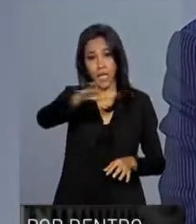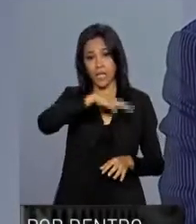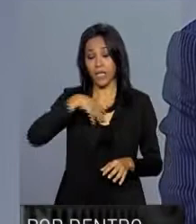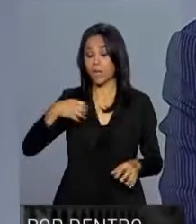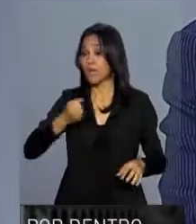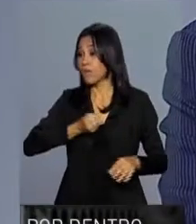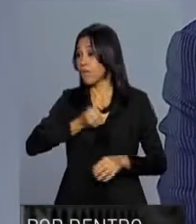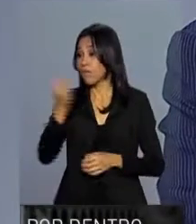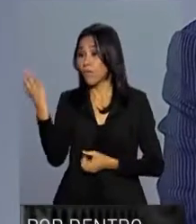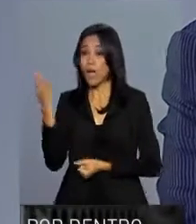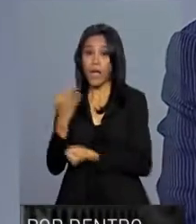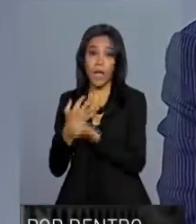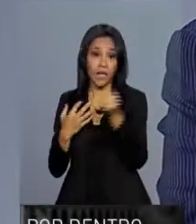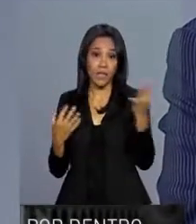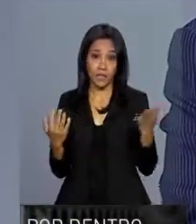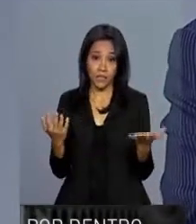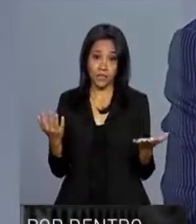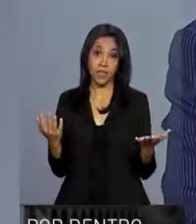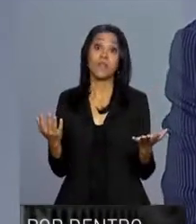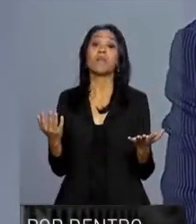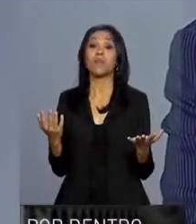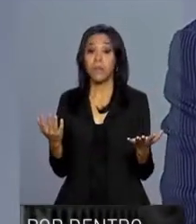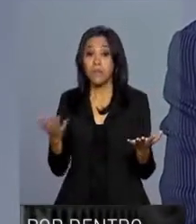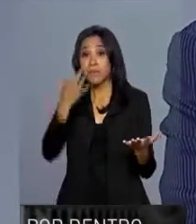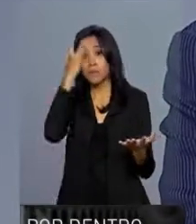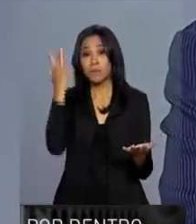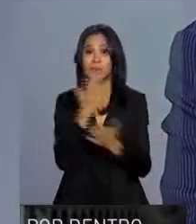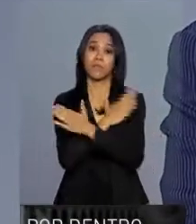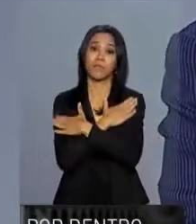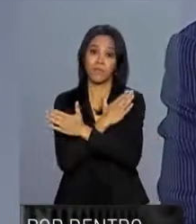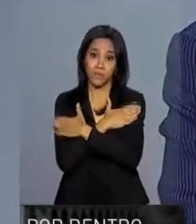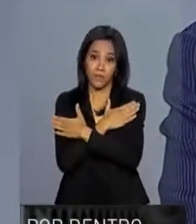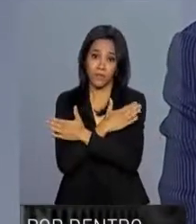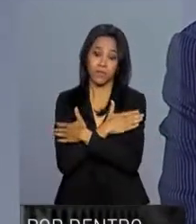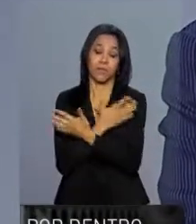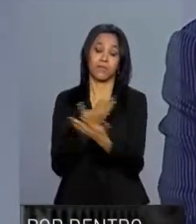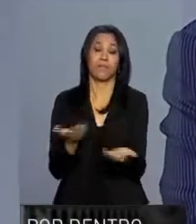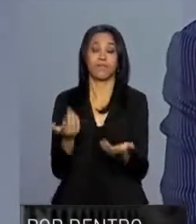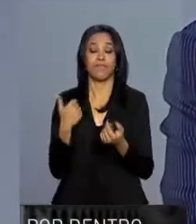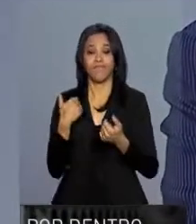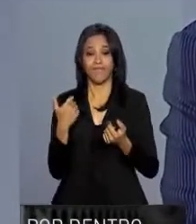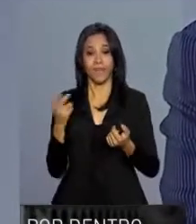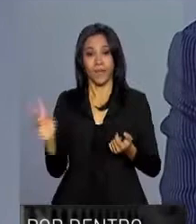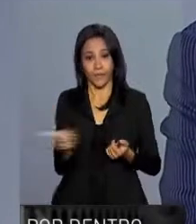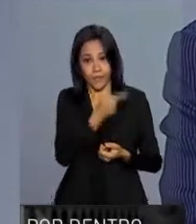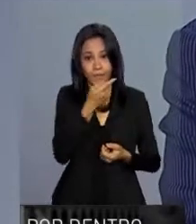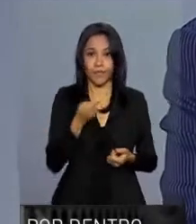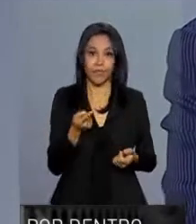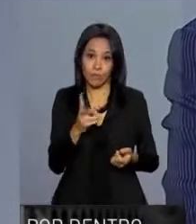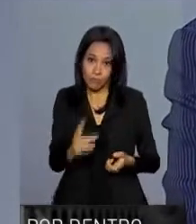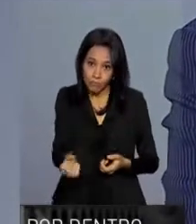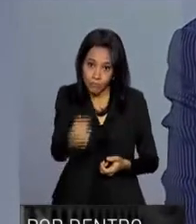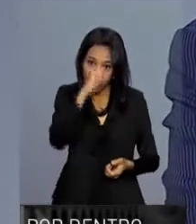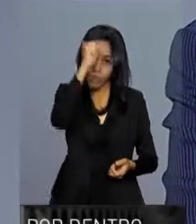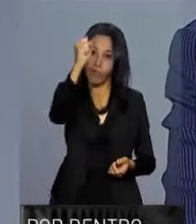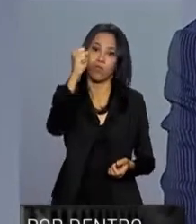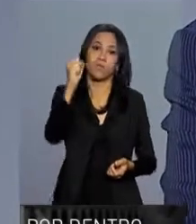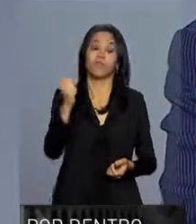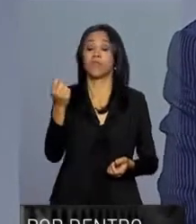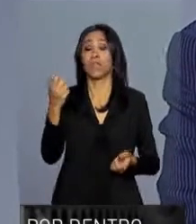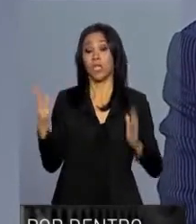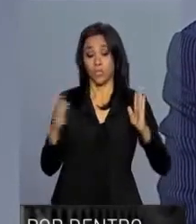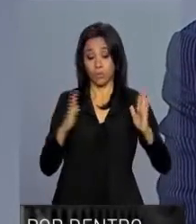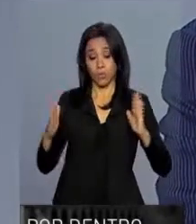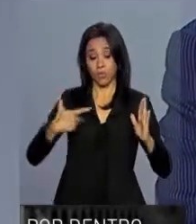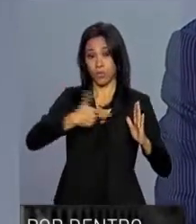foram encerrados que é de contribuíram com o desemprego com o crescimento do desemprego de uma forma muito forte e de 2016 e